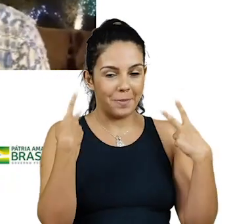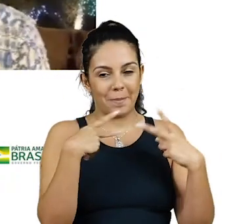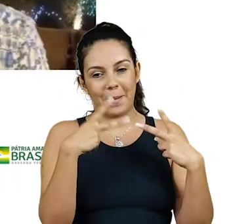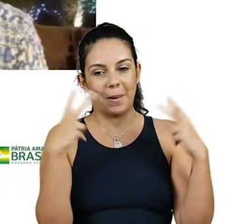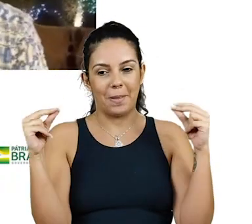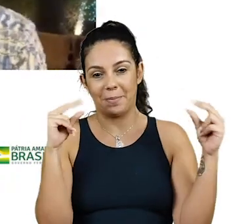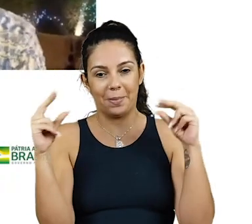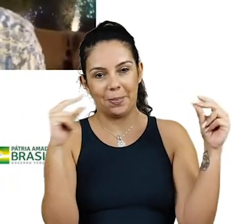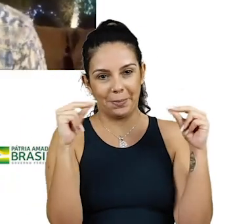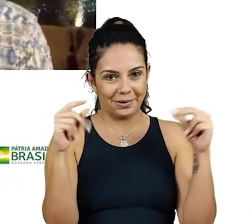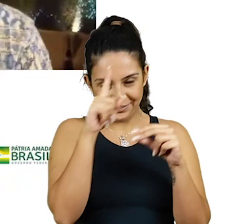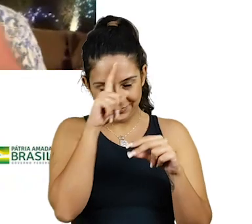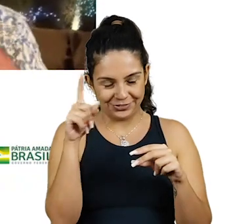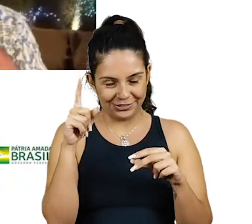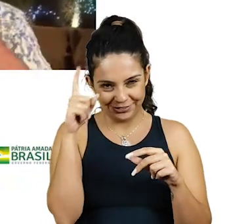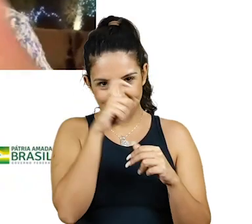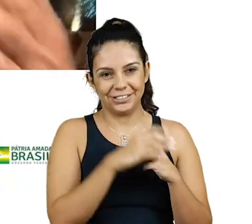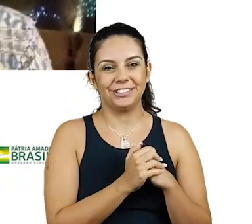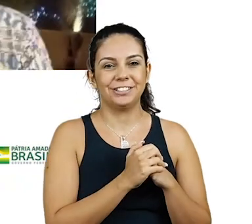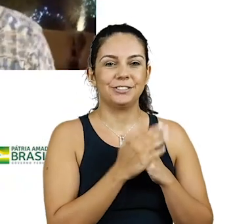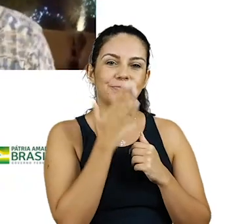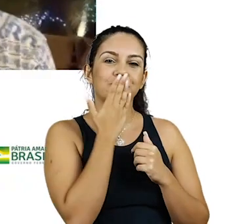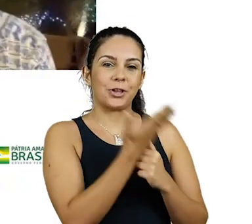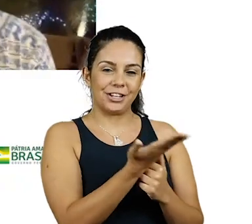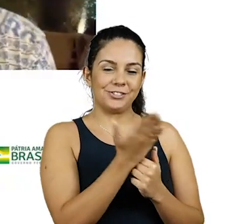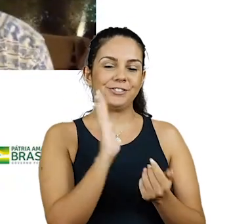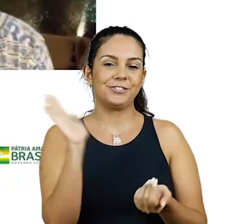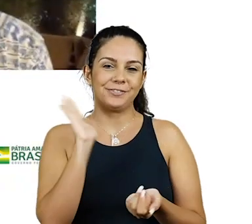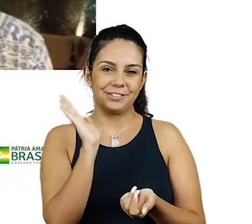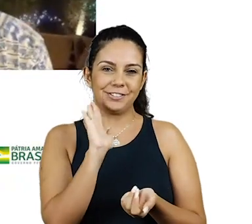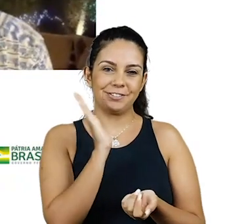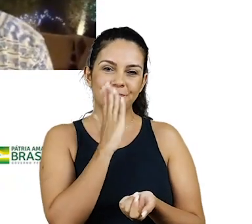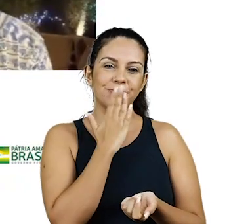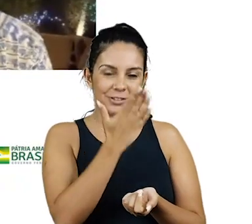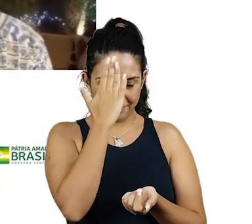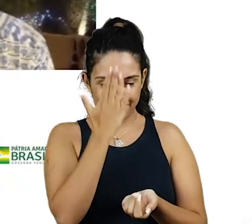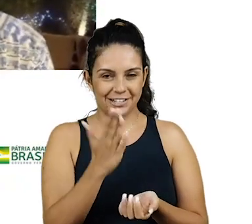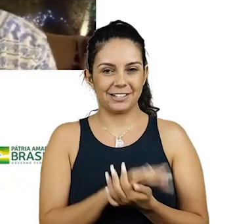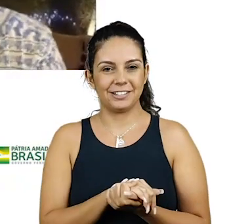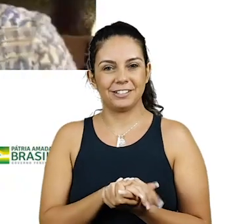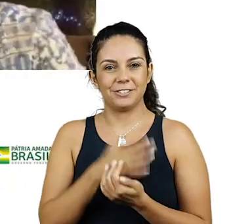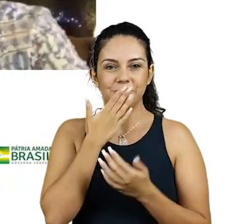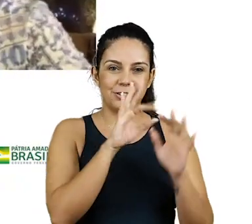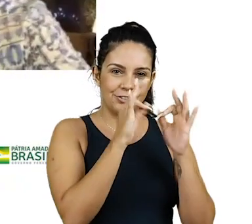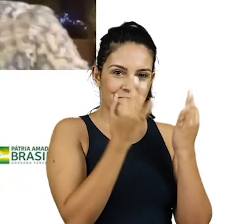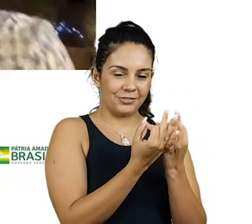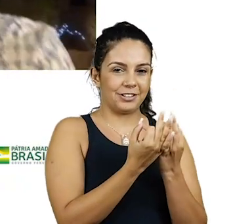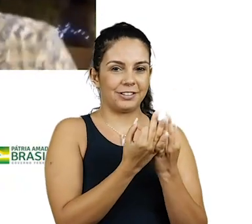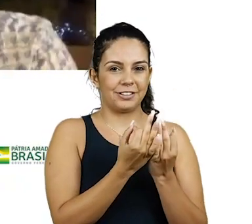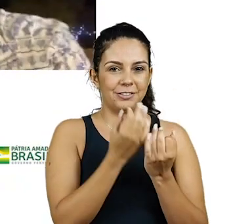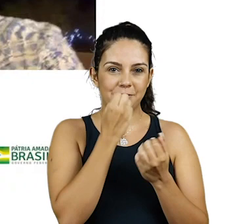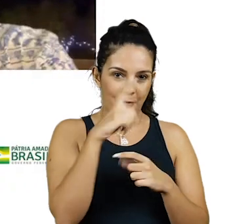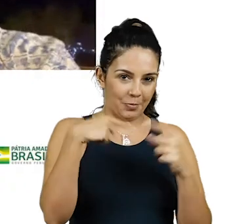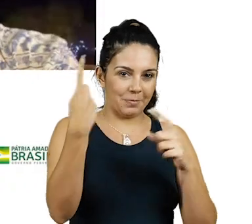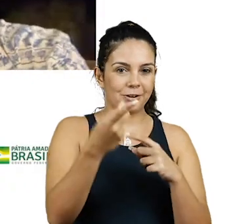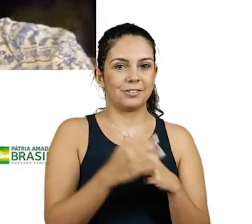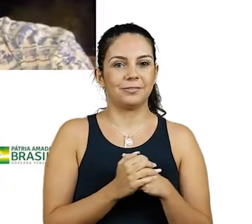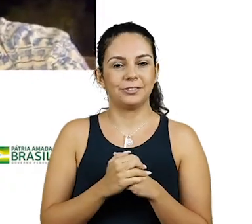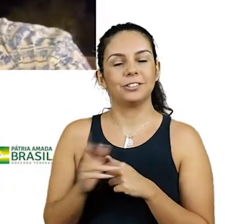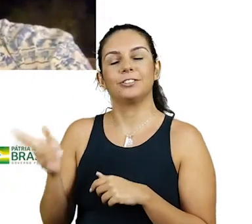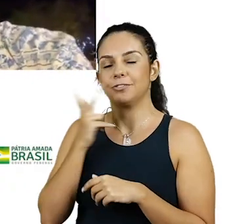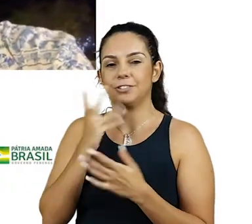Oxe. Querido, beijo maravilhoso, obrigado a essa família linda. Obrigado. E vamos para a próxima.